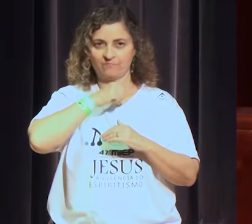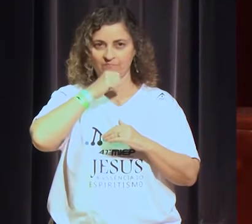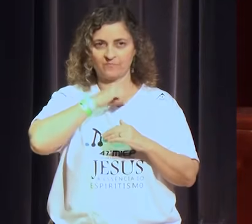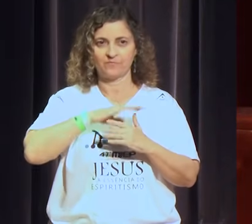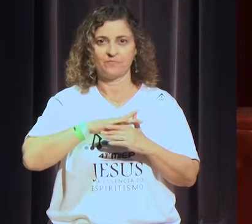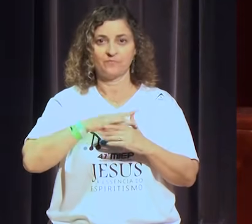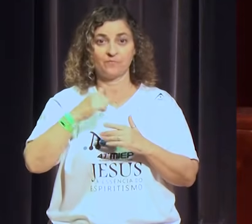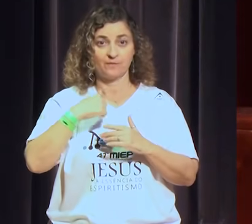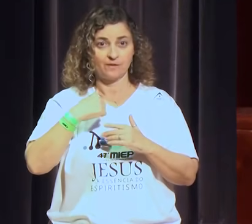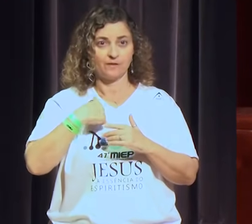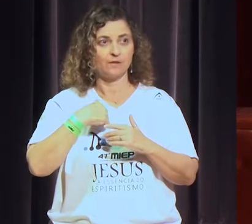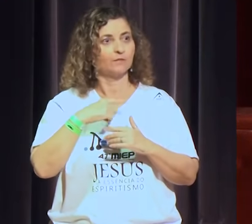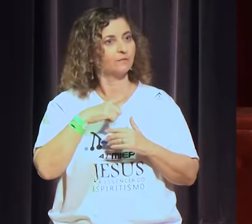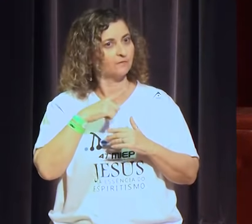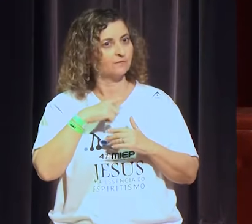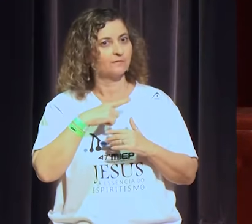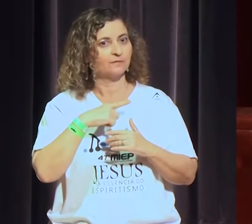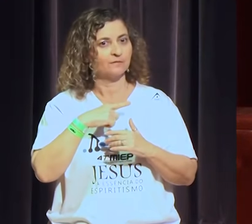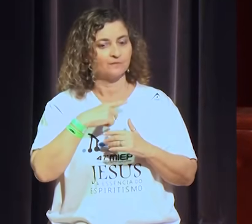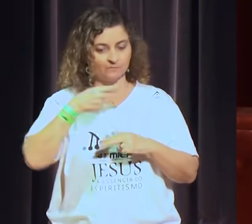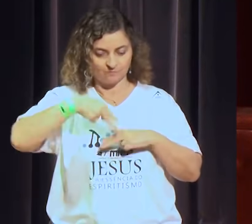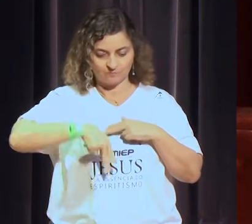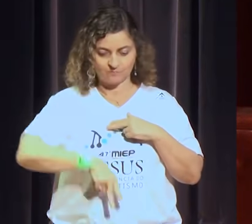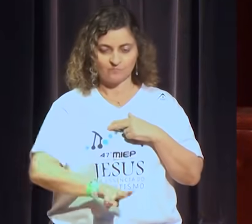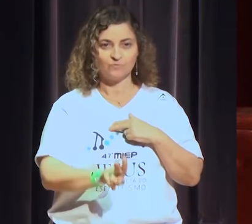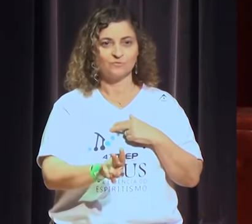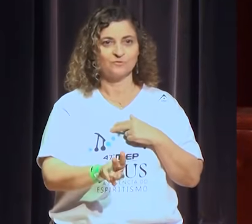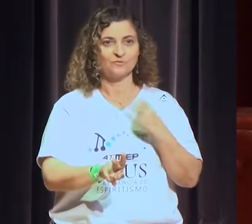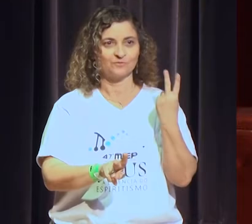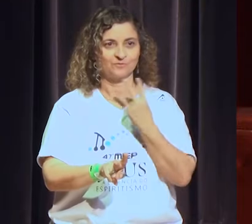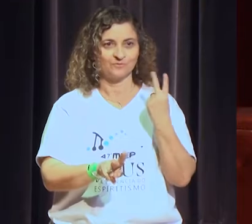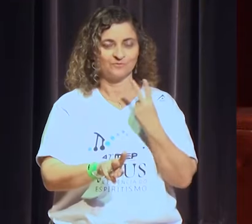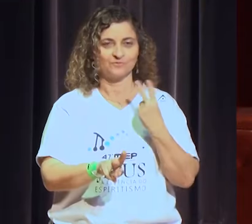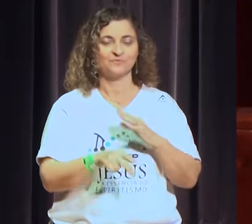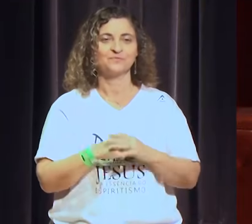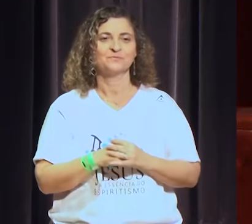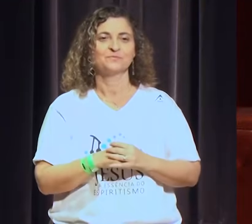gêmeo univitelino. Imagina dois garotos.